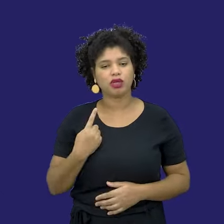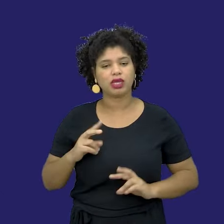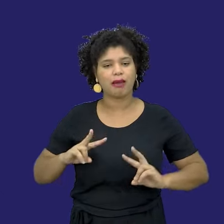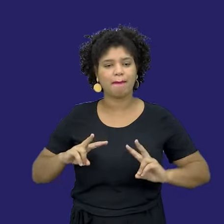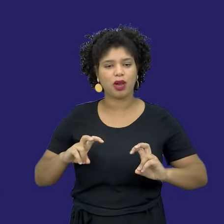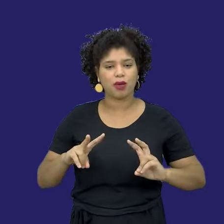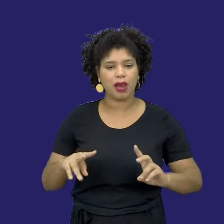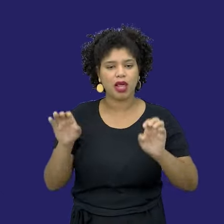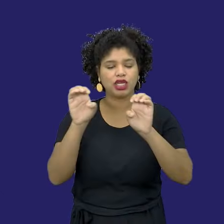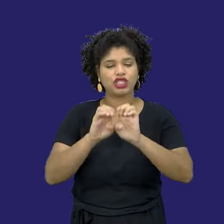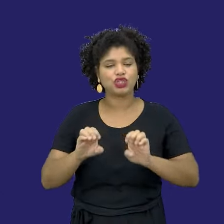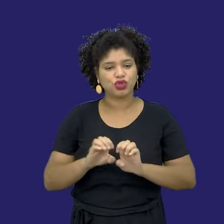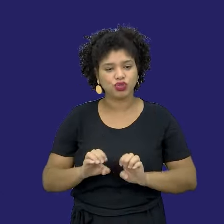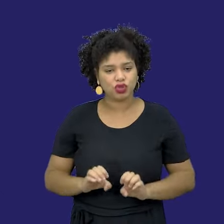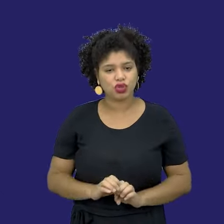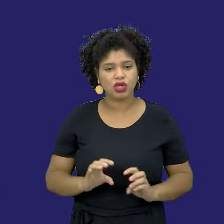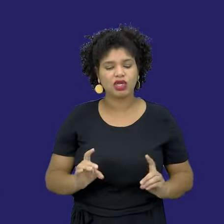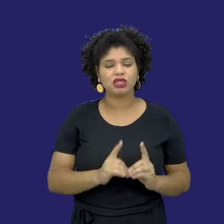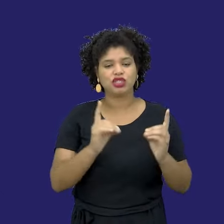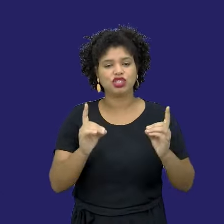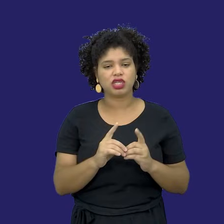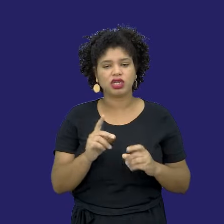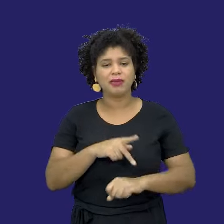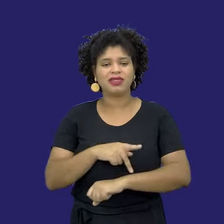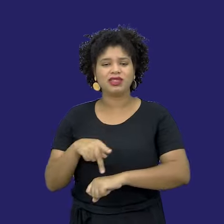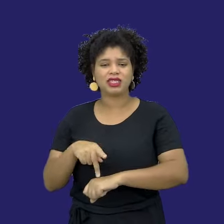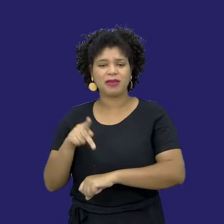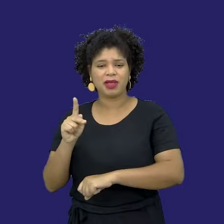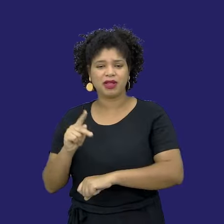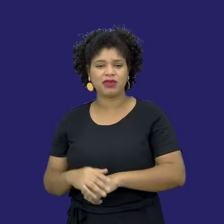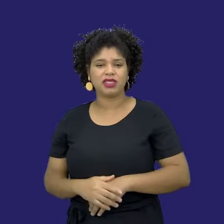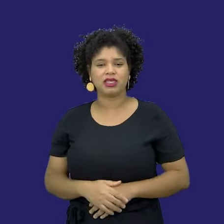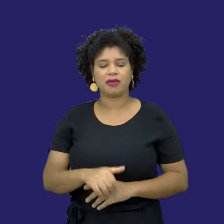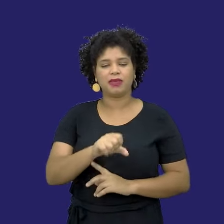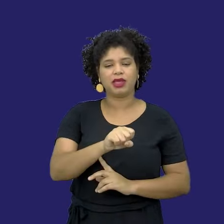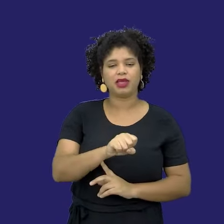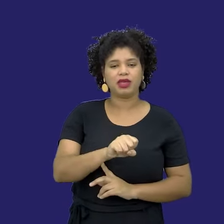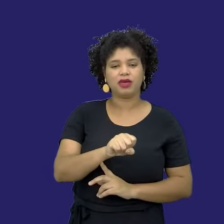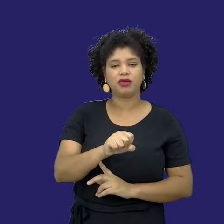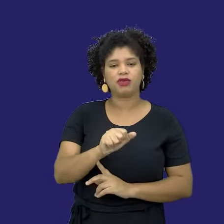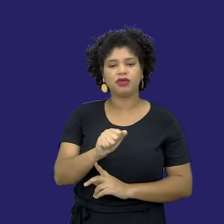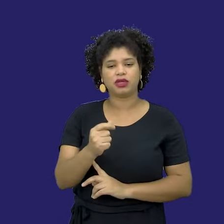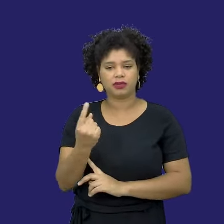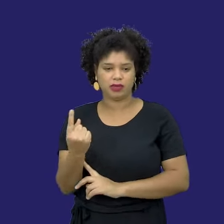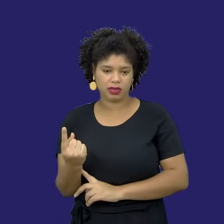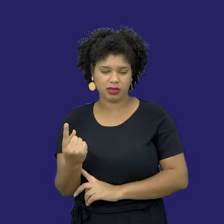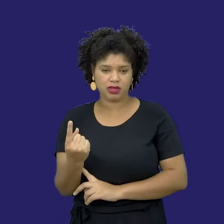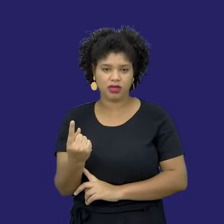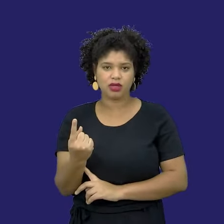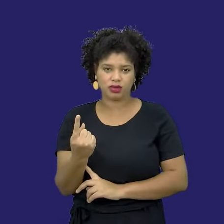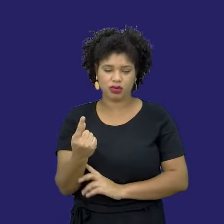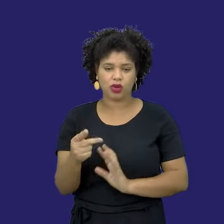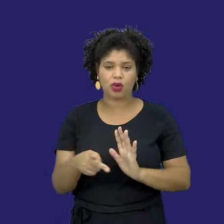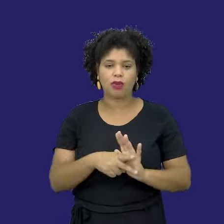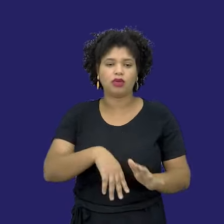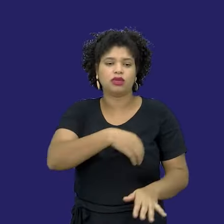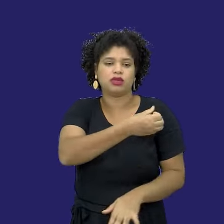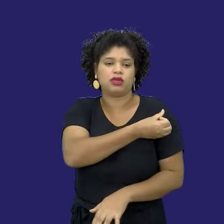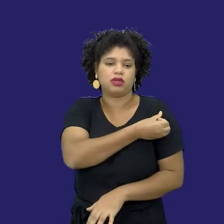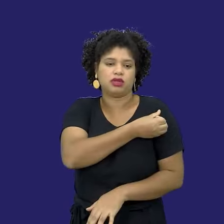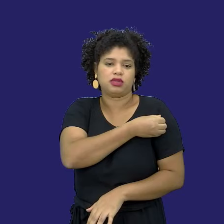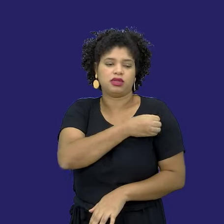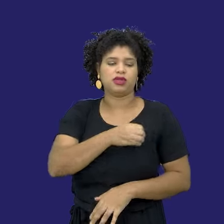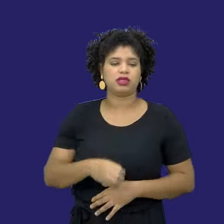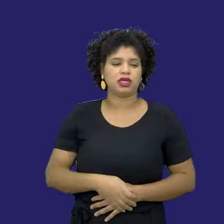explorar a estrutura didático-pedagógica em uma aula da sequência de atividades 1 do 6º ano do